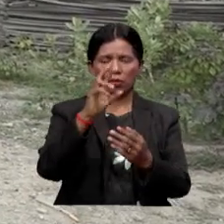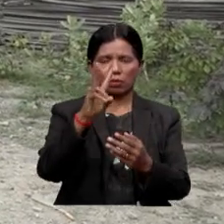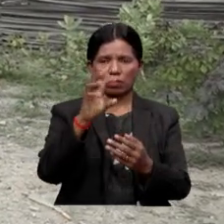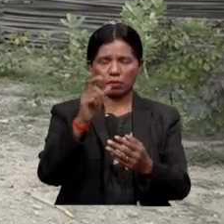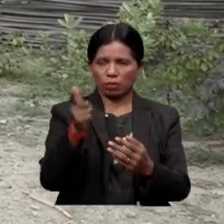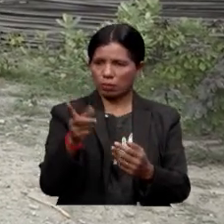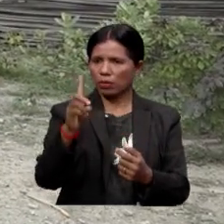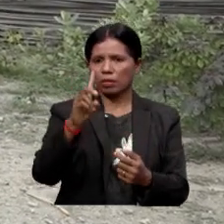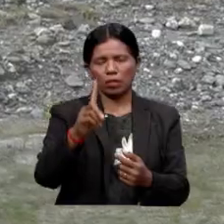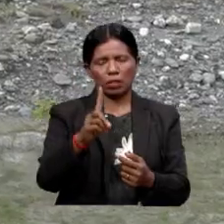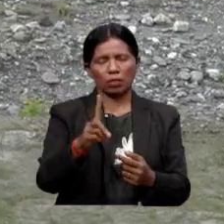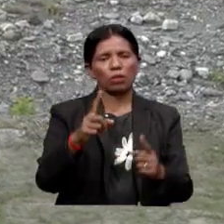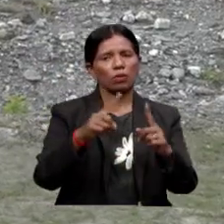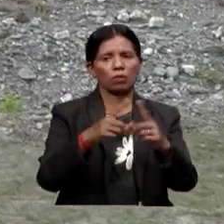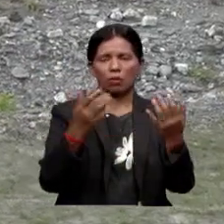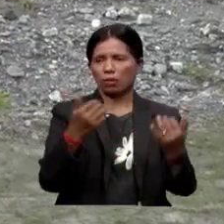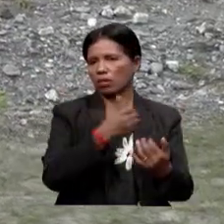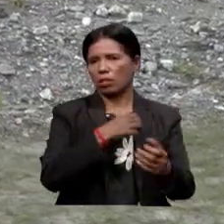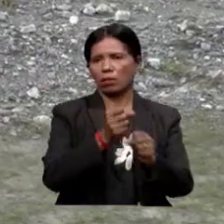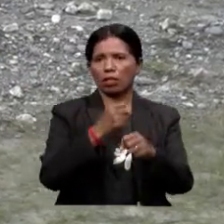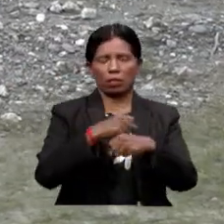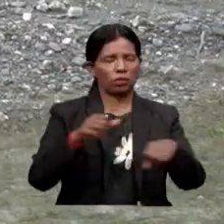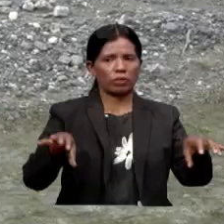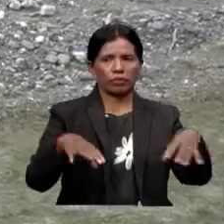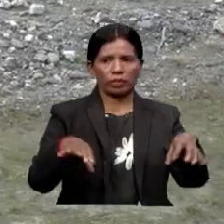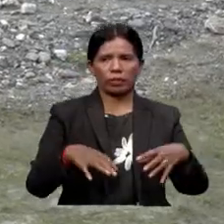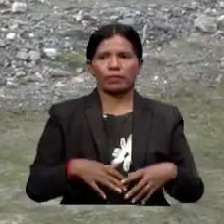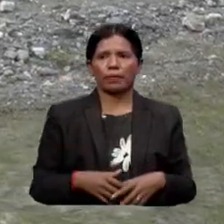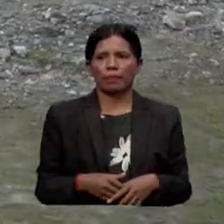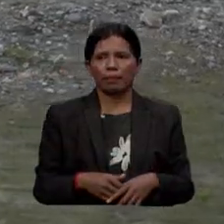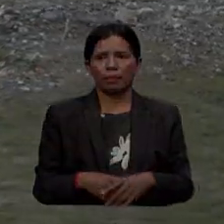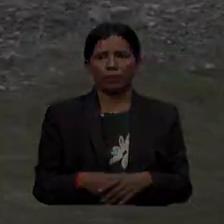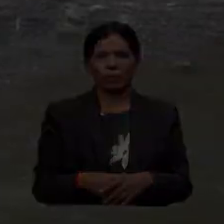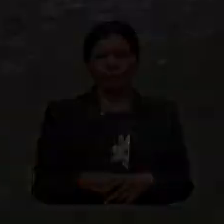Mai beto agora se dá o calo serviço e a terreno. Bem-vindo a Simenis, GMN.